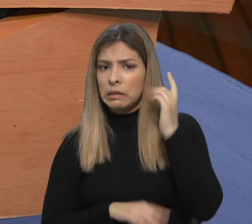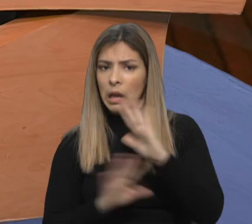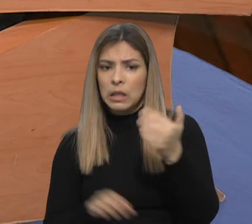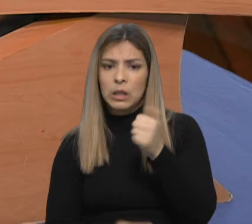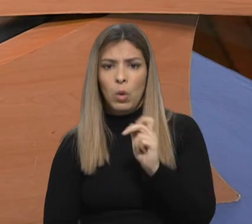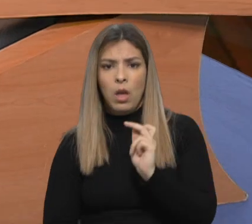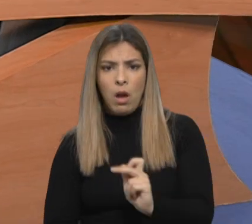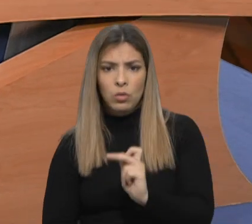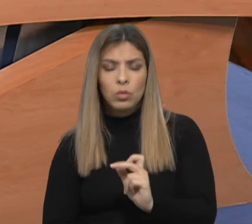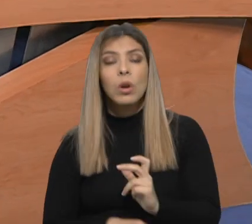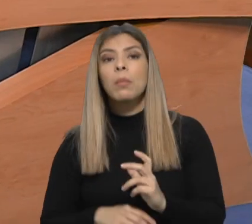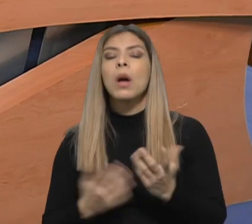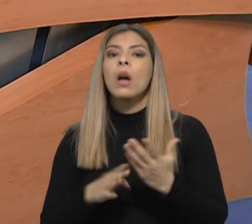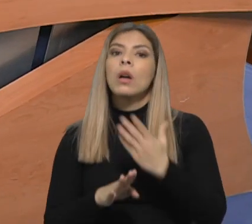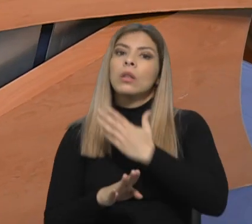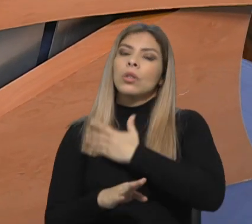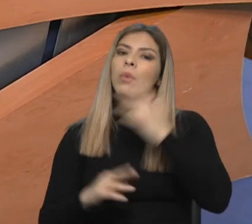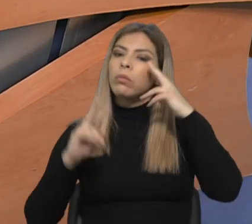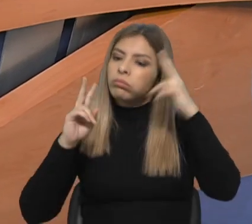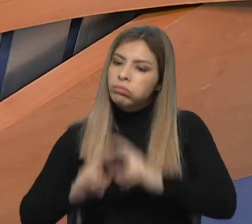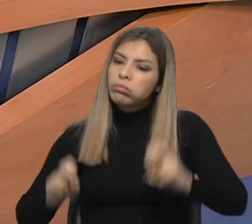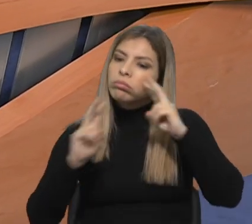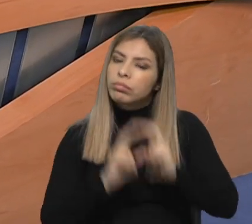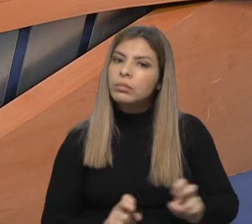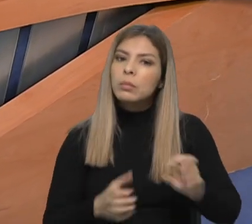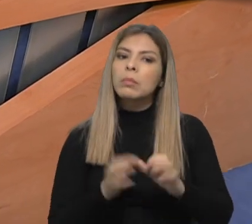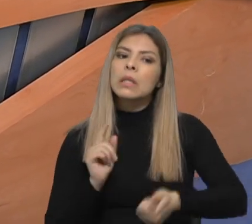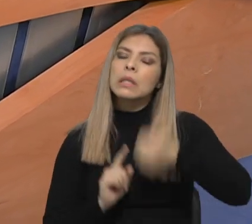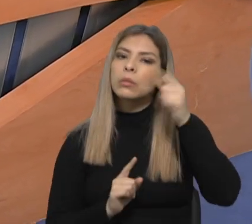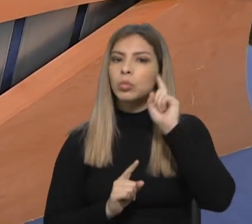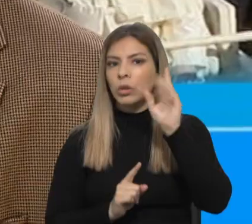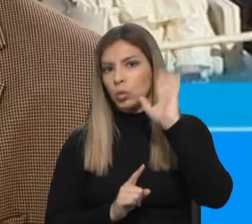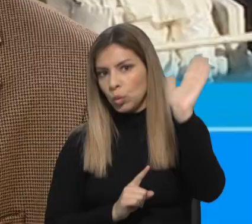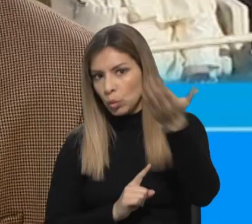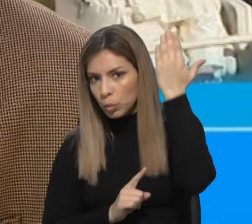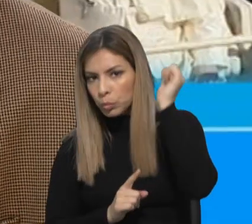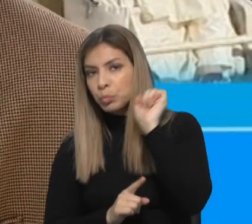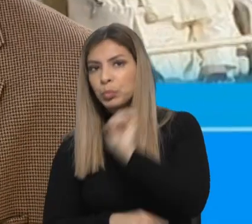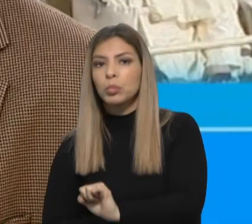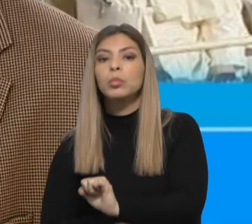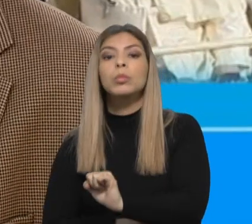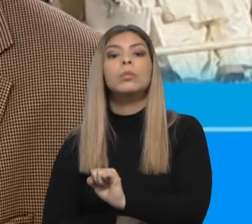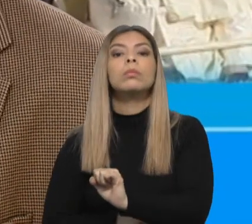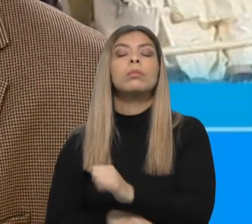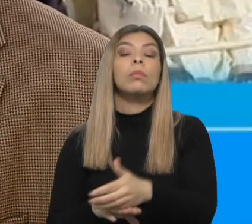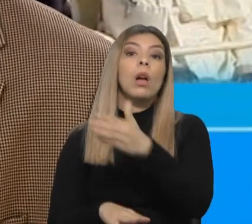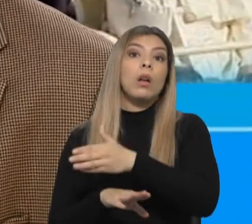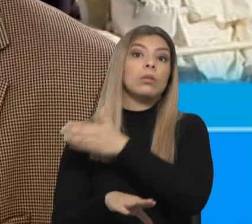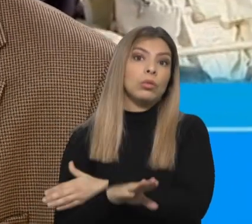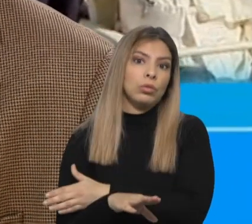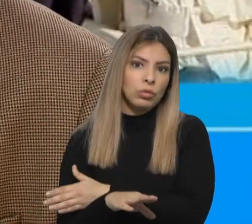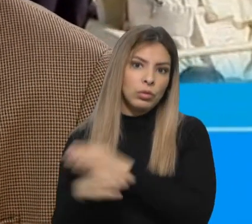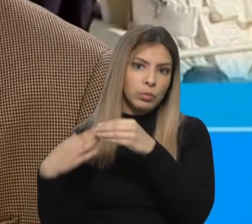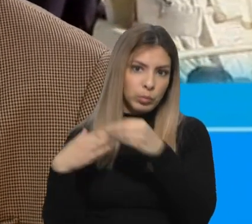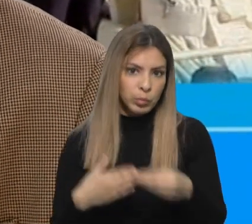altura foi de fazer um estudo sobre os principais protagonistas, portanto, aqueles que tinham conduzido o barco do país,